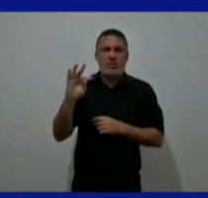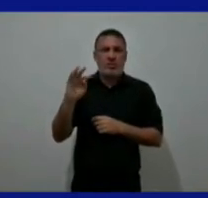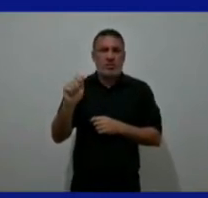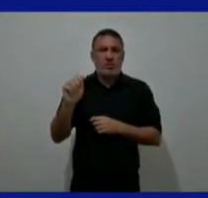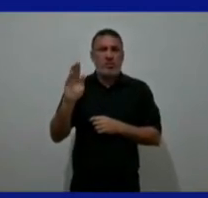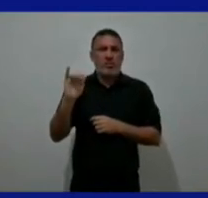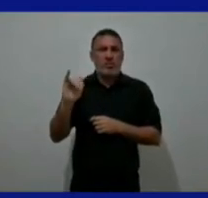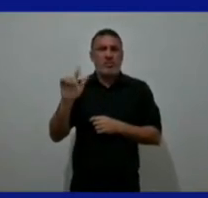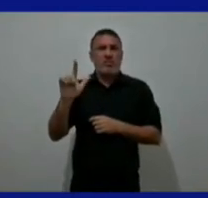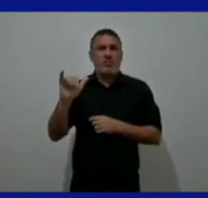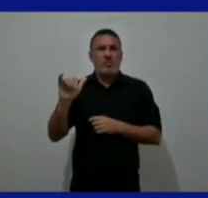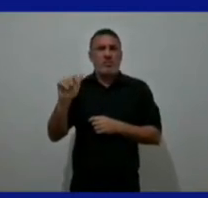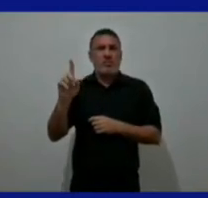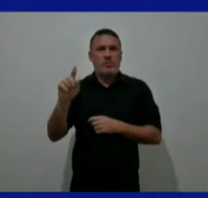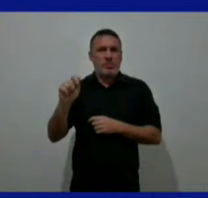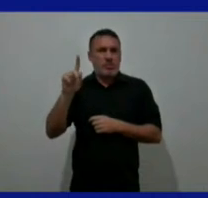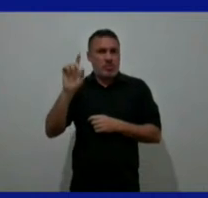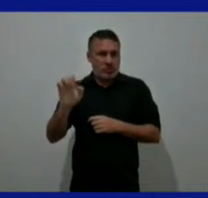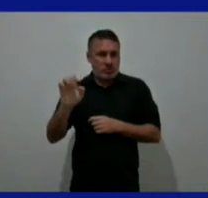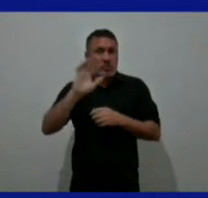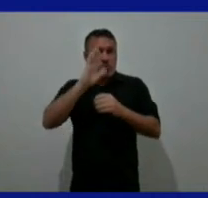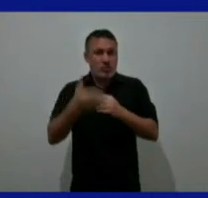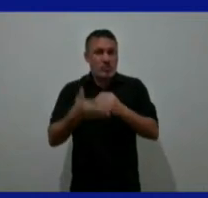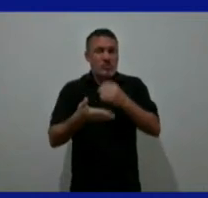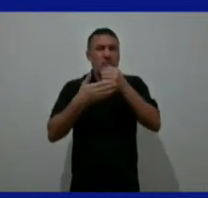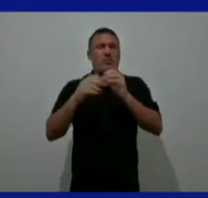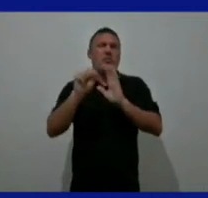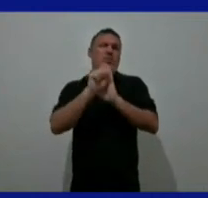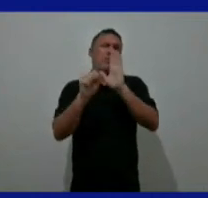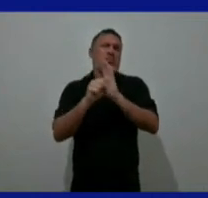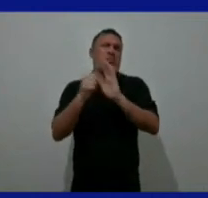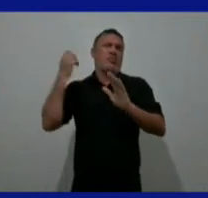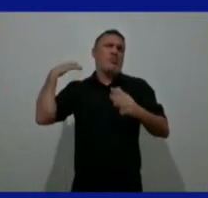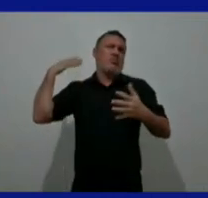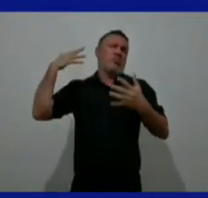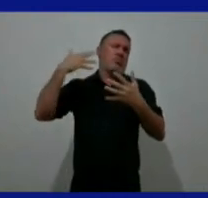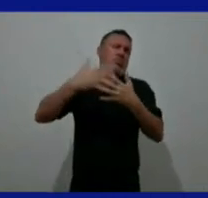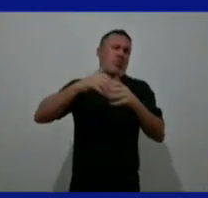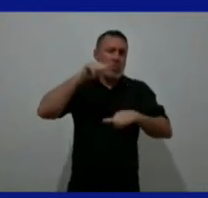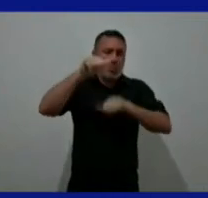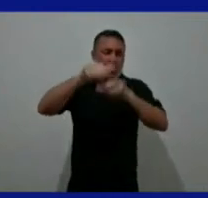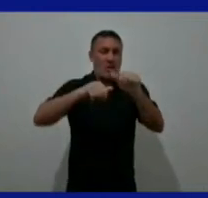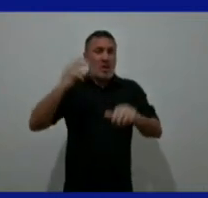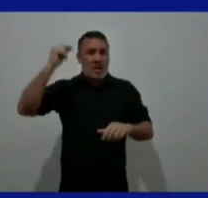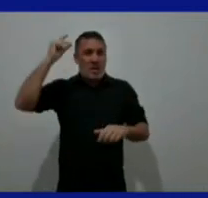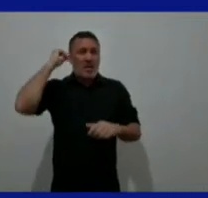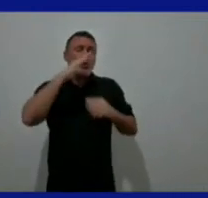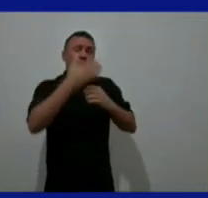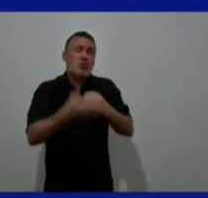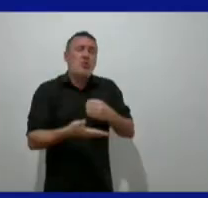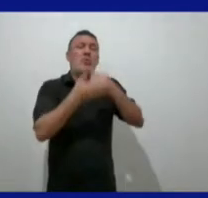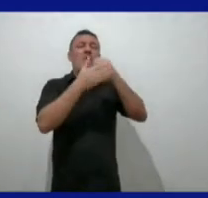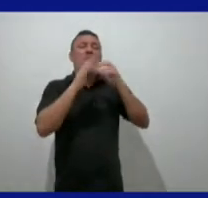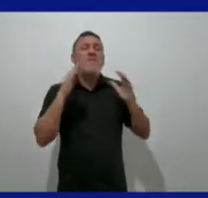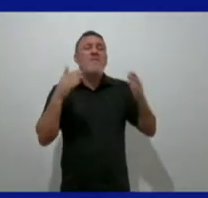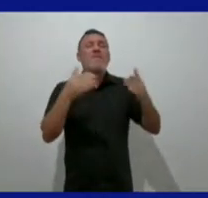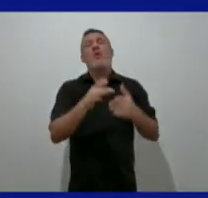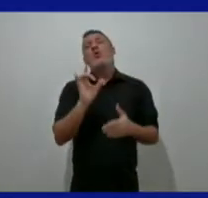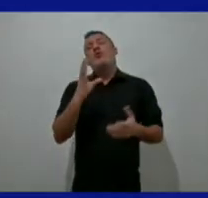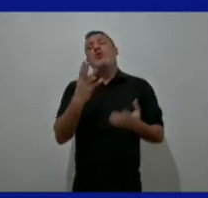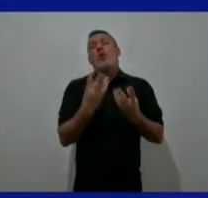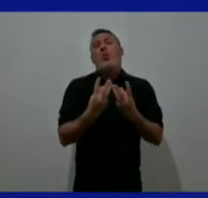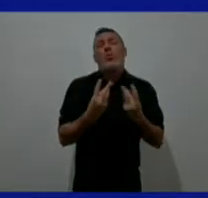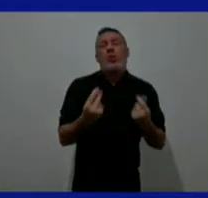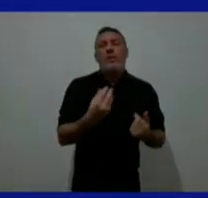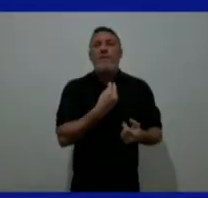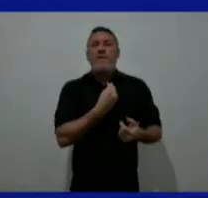1990, a sustentabilidade era apenas demandas por melhor de qualidade de vida. Mas houve uma